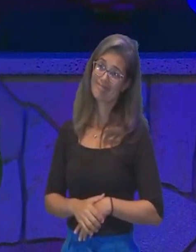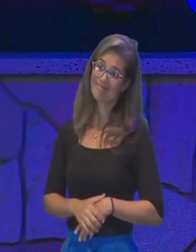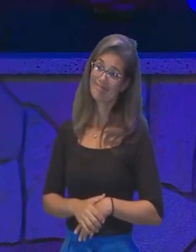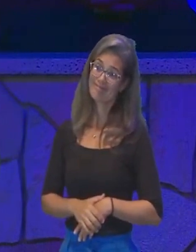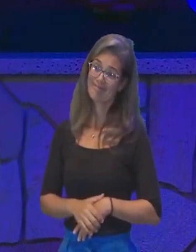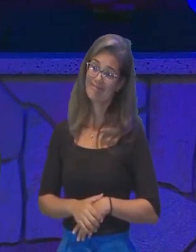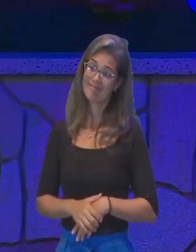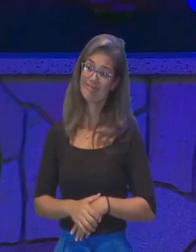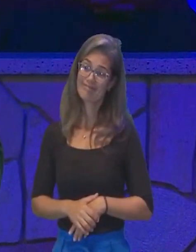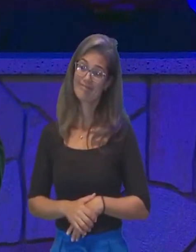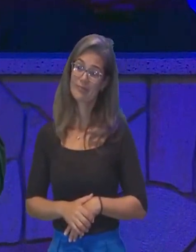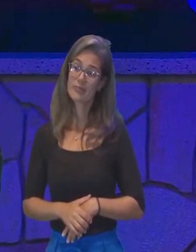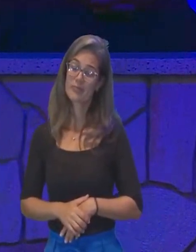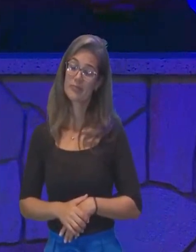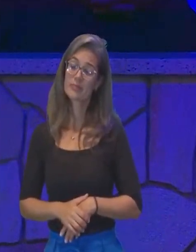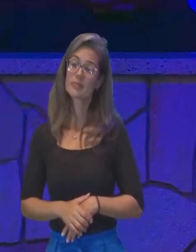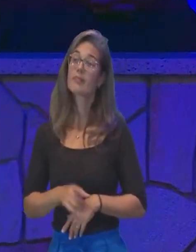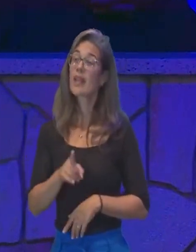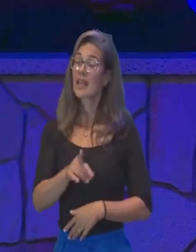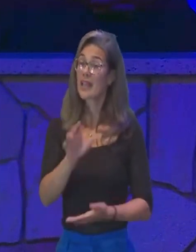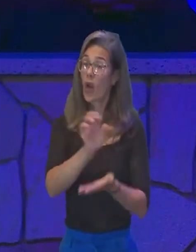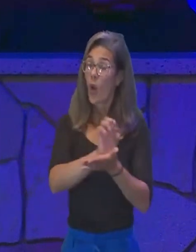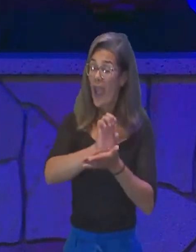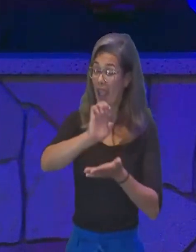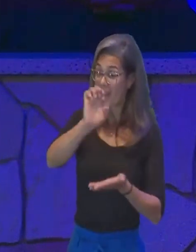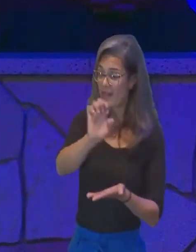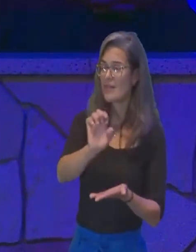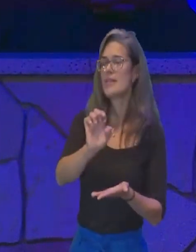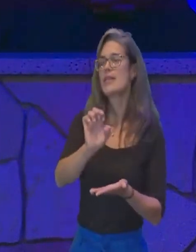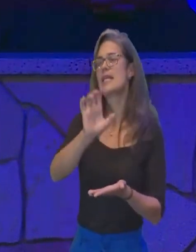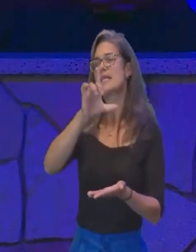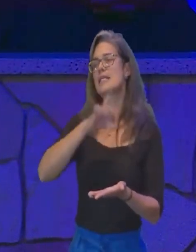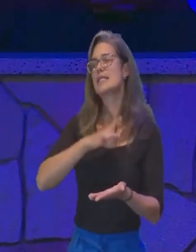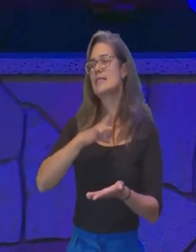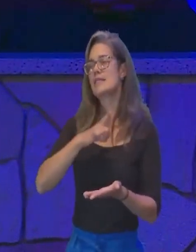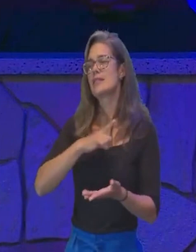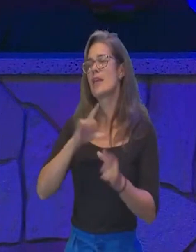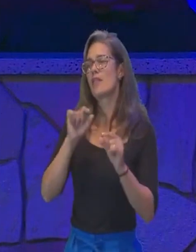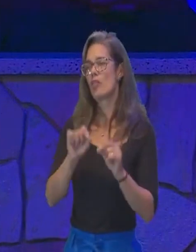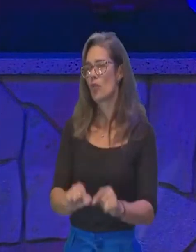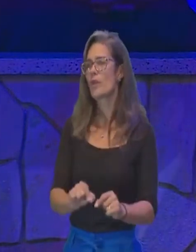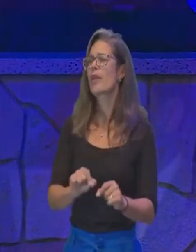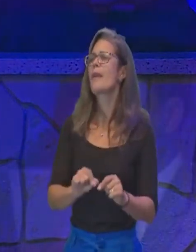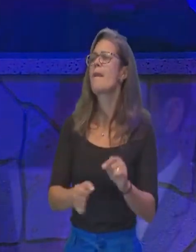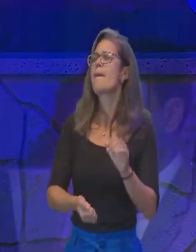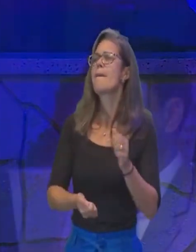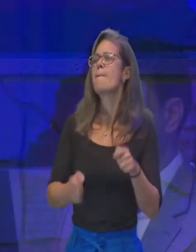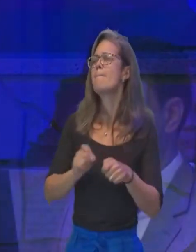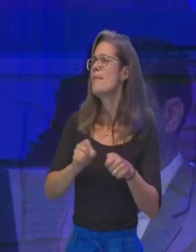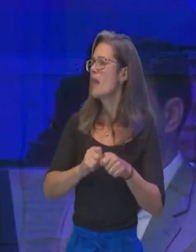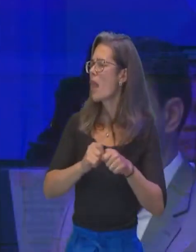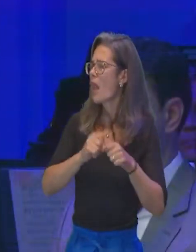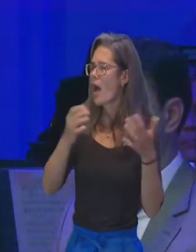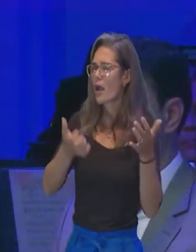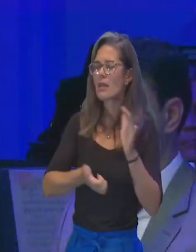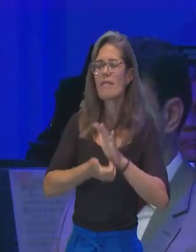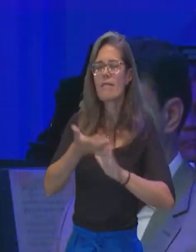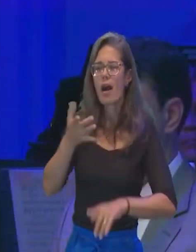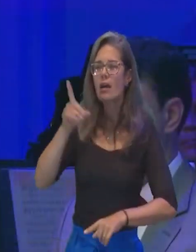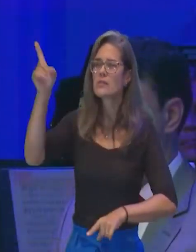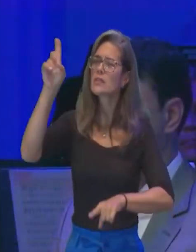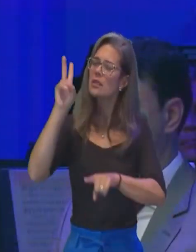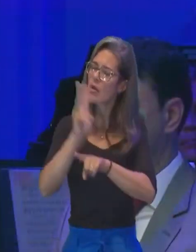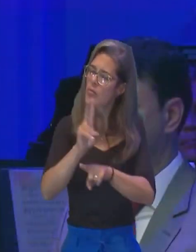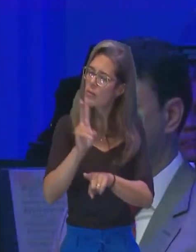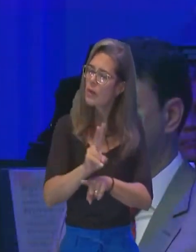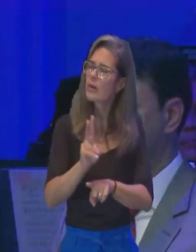parou, o homem que milagrosamente foi alimentado pelos corvos pela manhã e à noite,